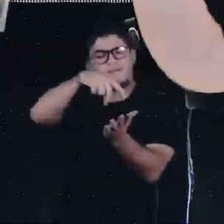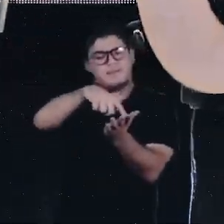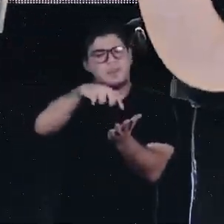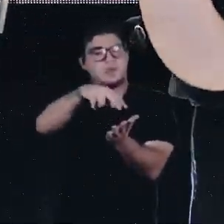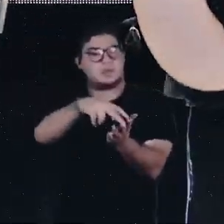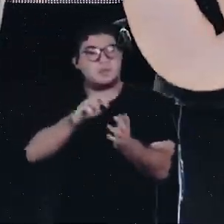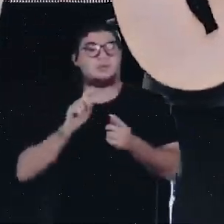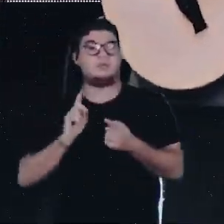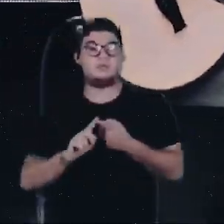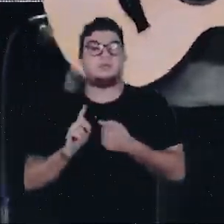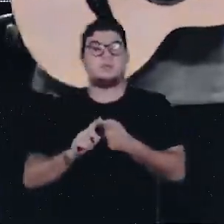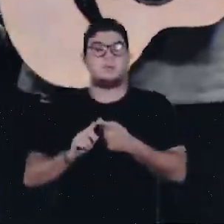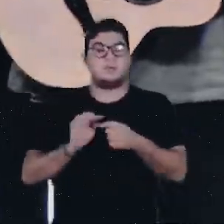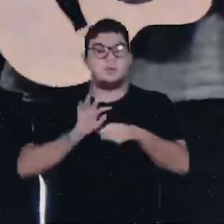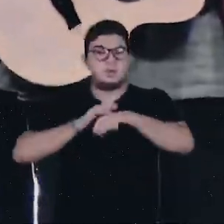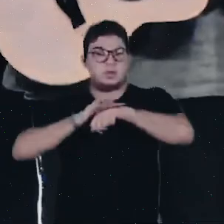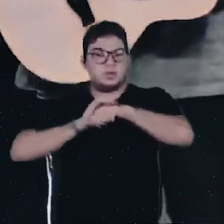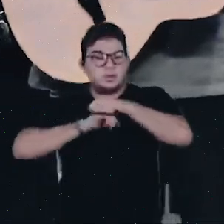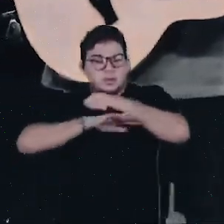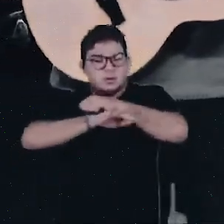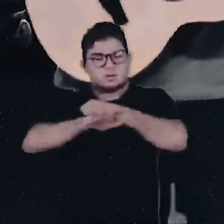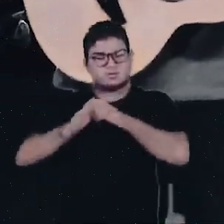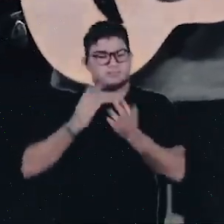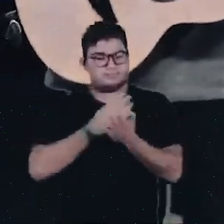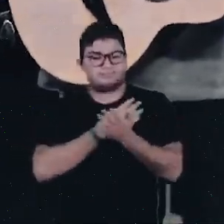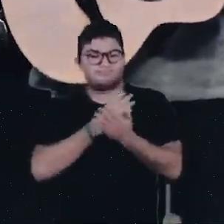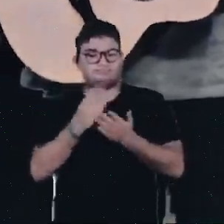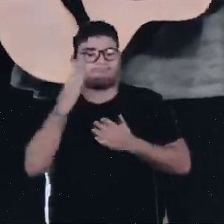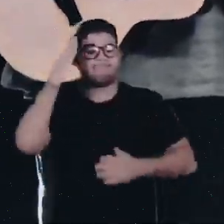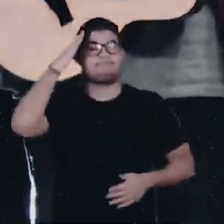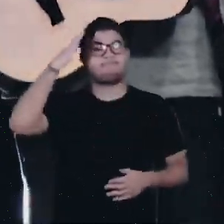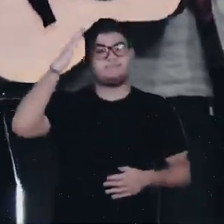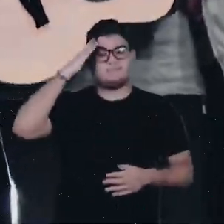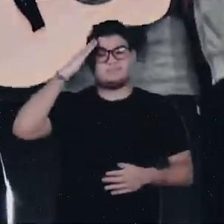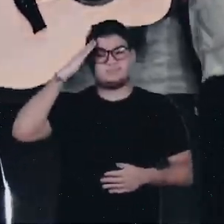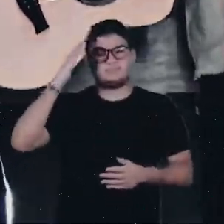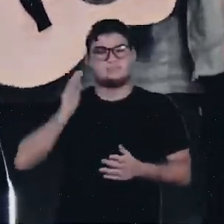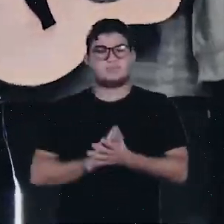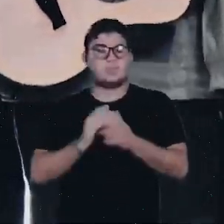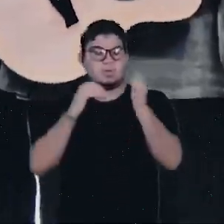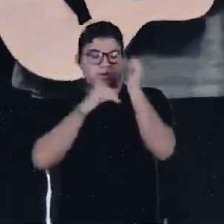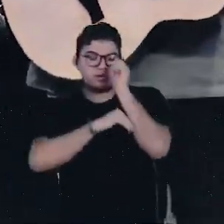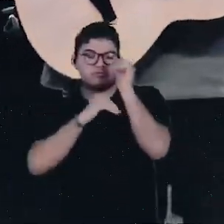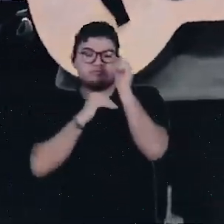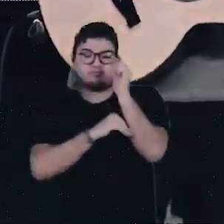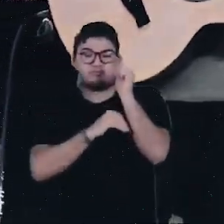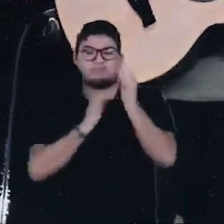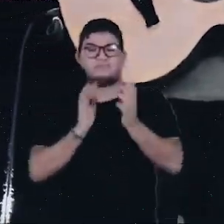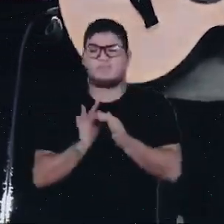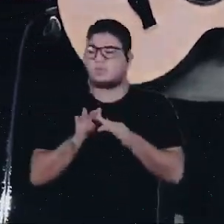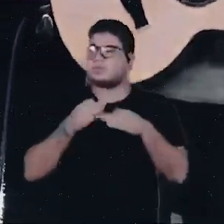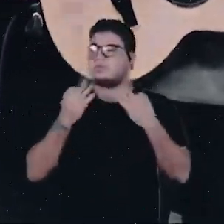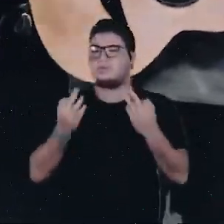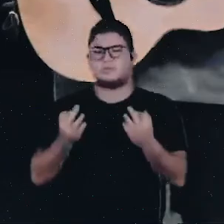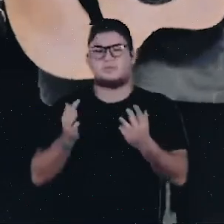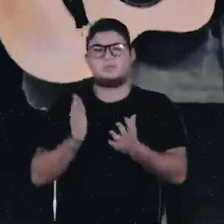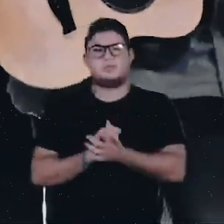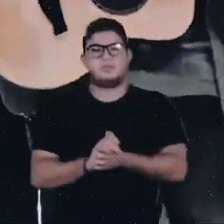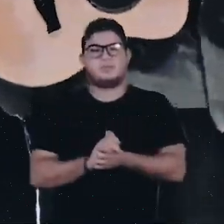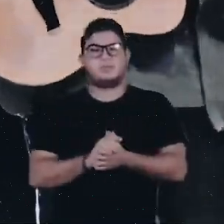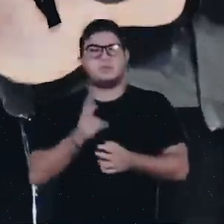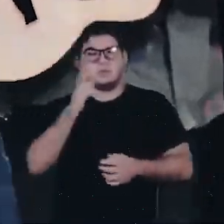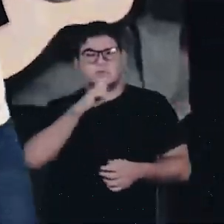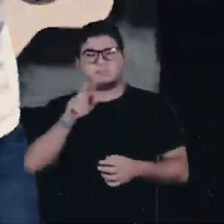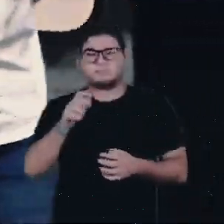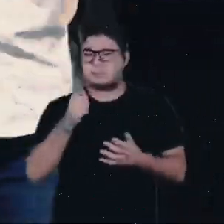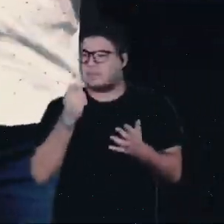nessa pandemia eu acho que muita gente começou a entender esse segredo, que é simples. Quer ver, você não